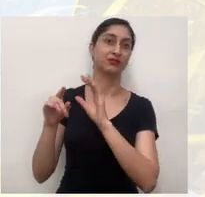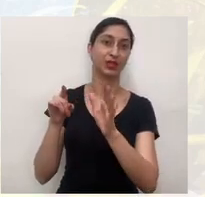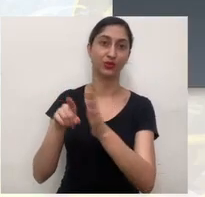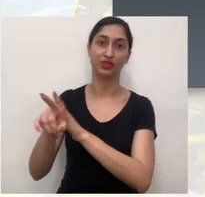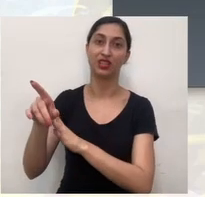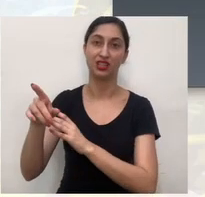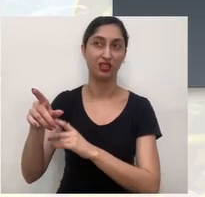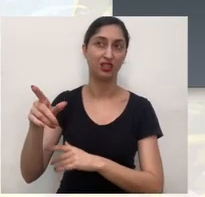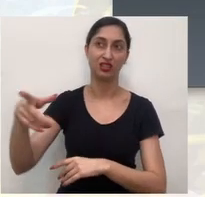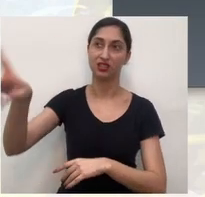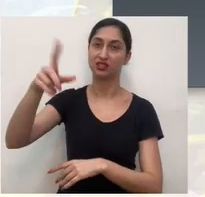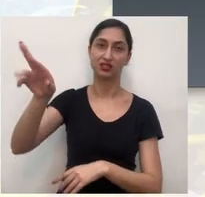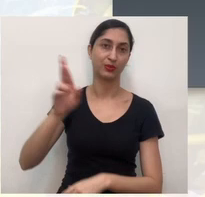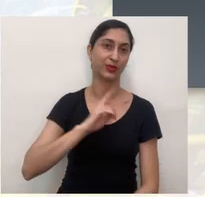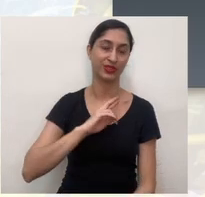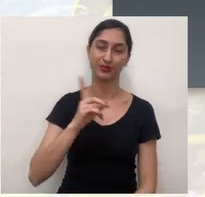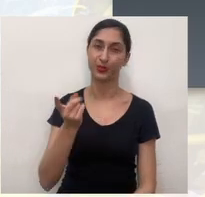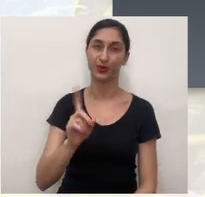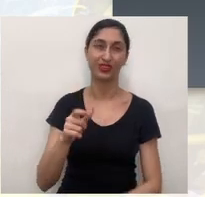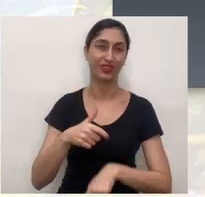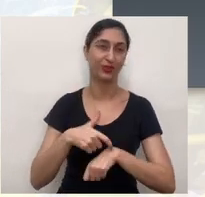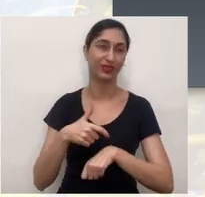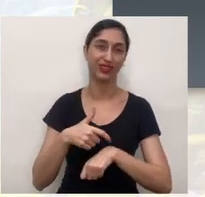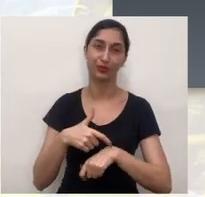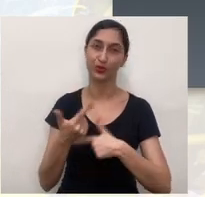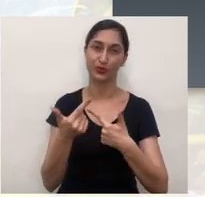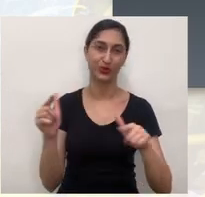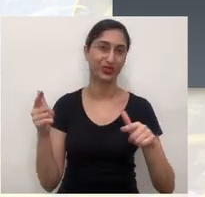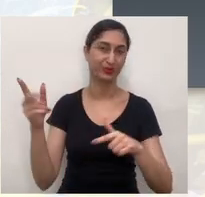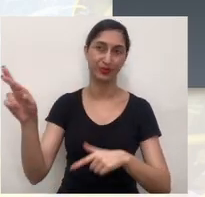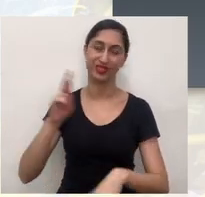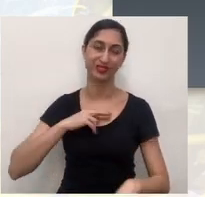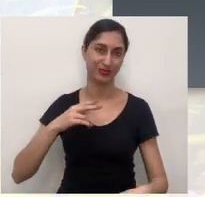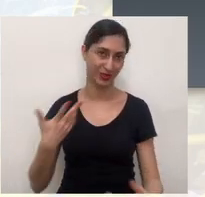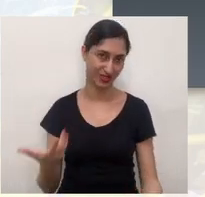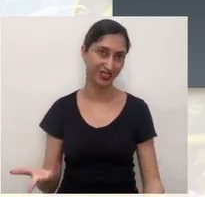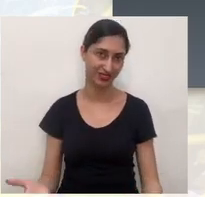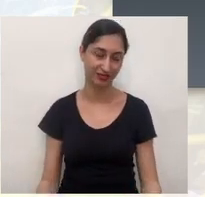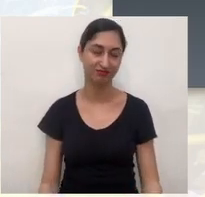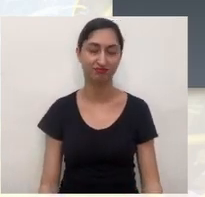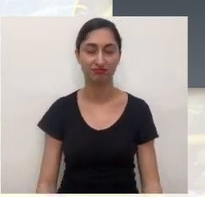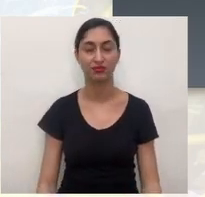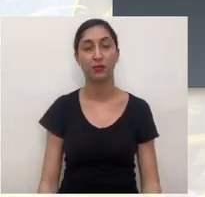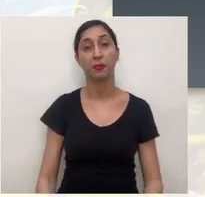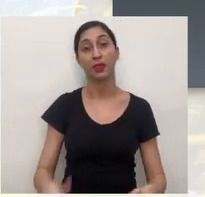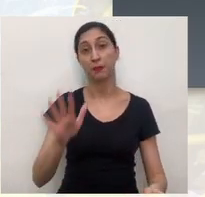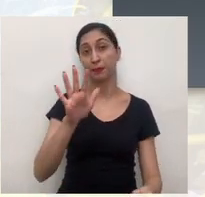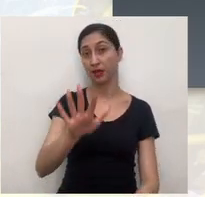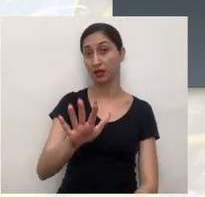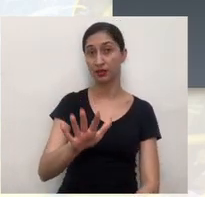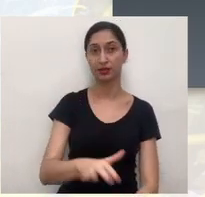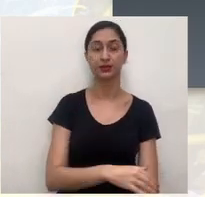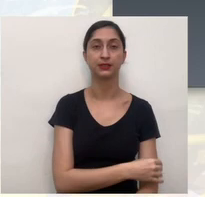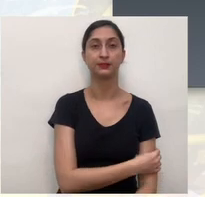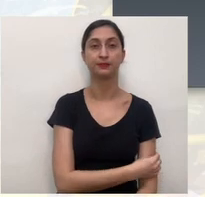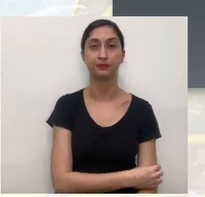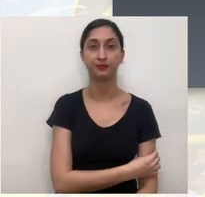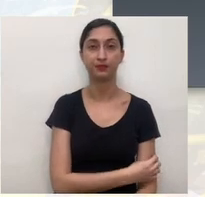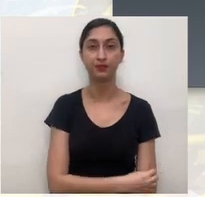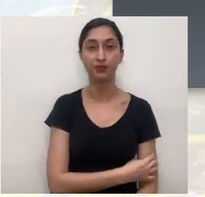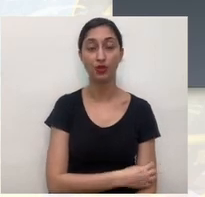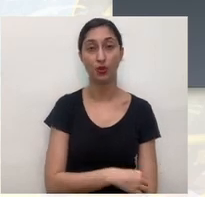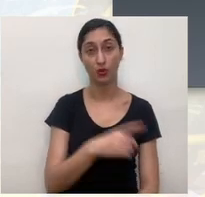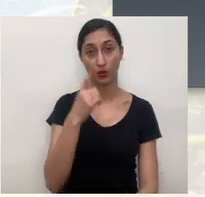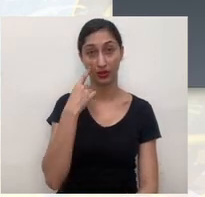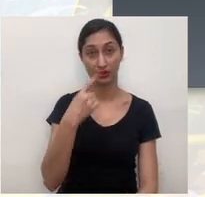Então, fico devendo. Né? Mas, de qualquer forma, reparem que volta aquele mesmo esquema, um lago com